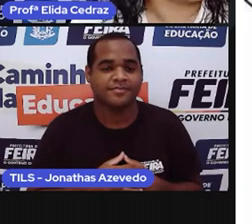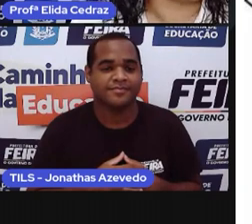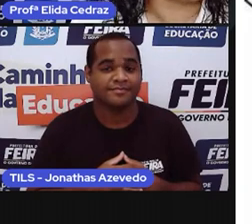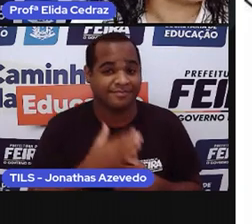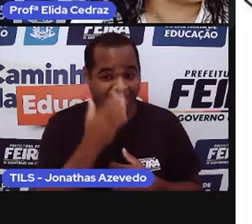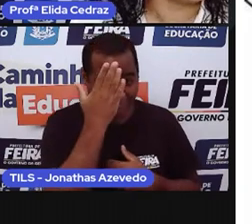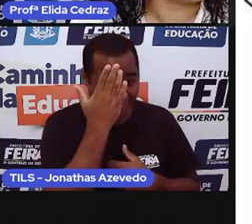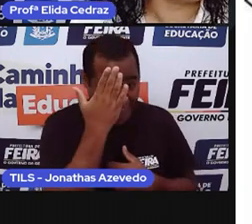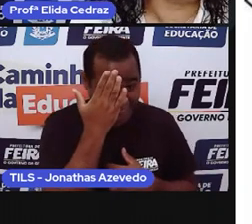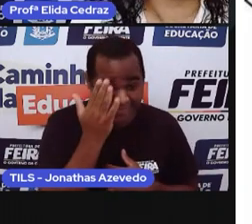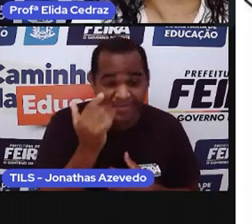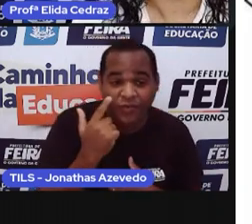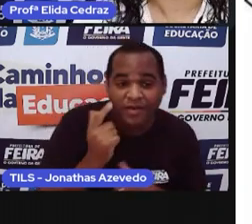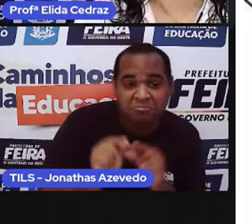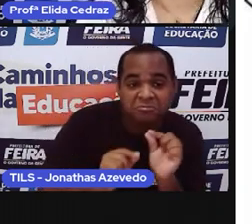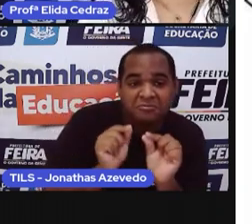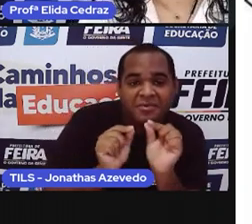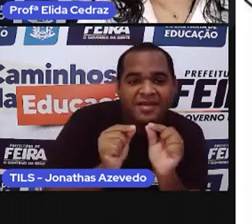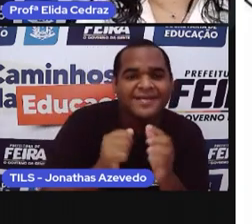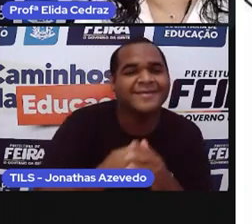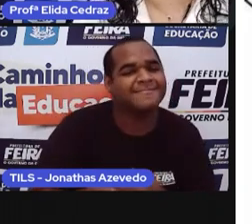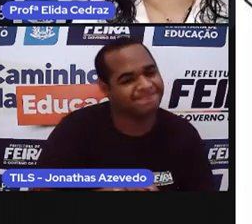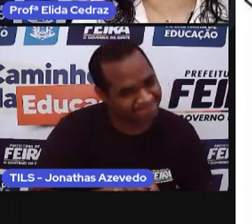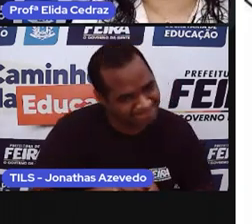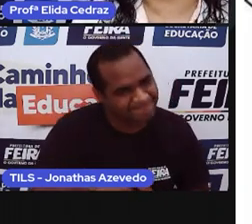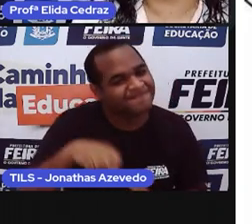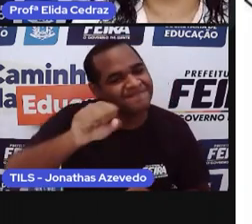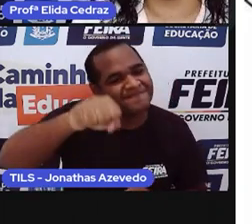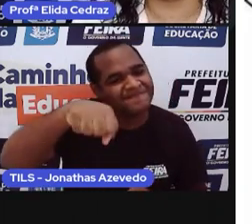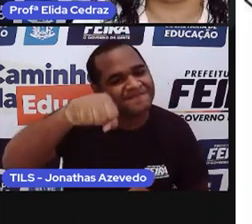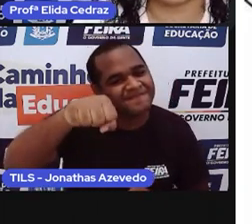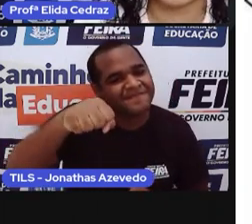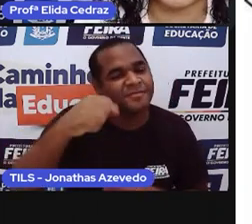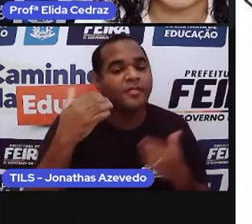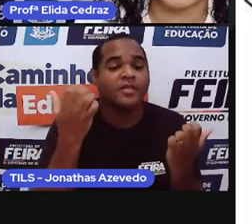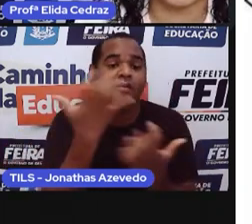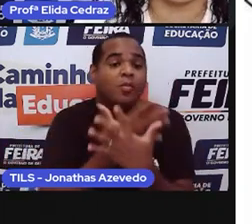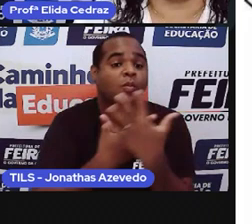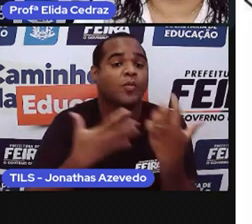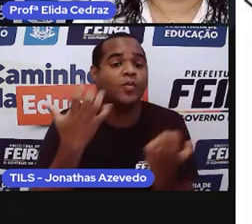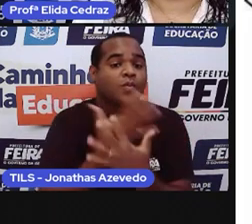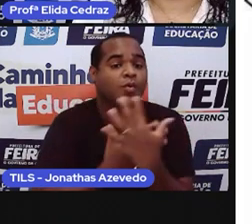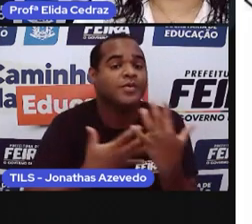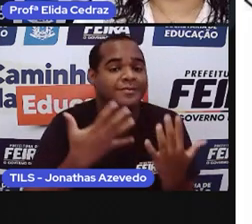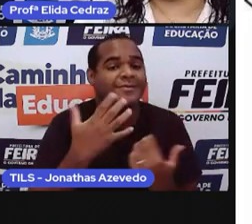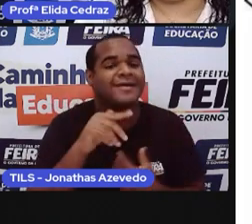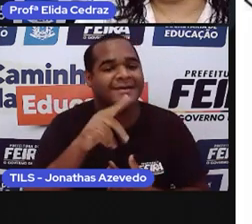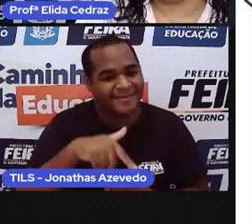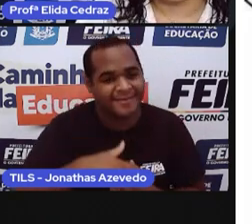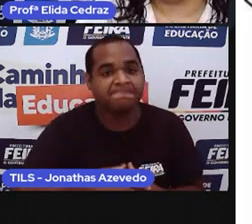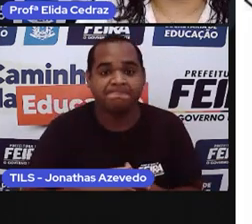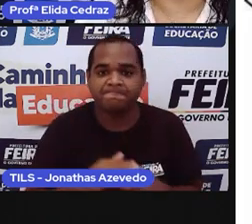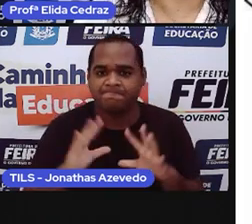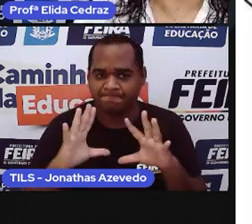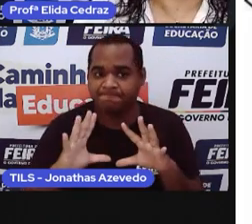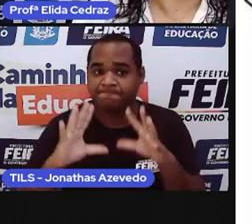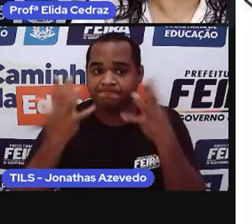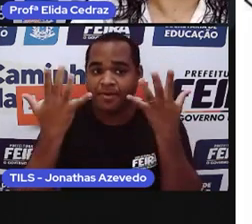Já sabe o que é? Isso mesmo, música.